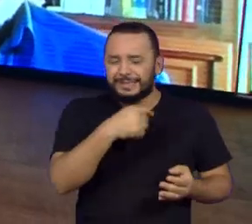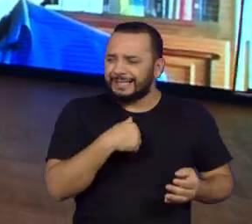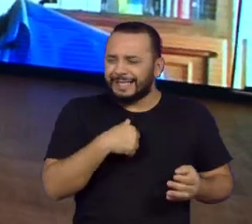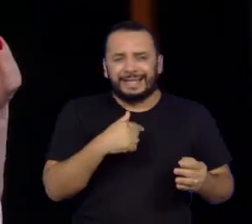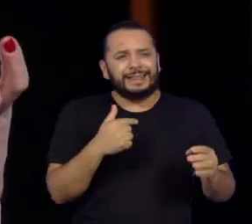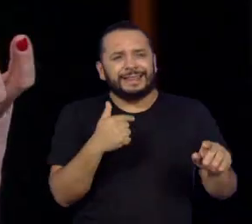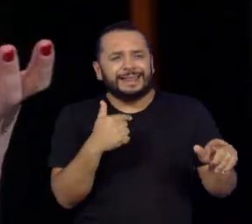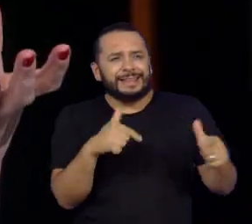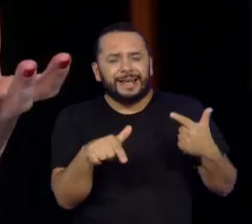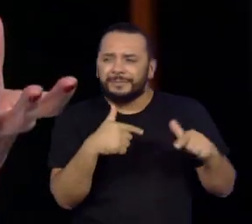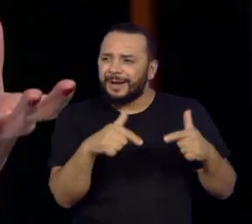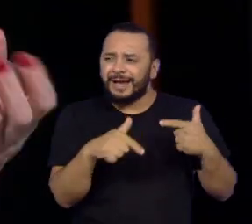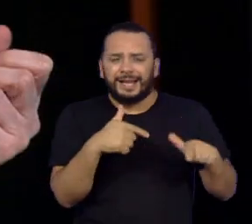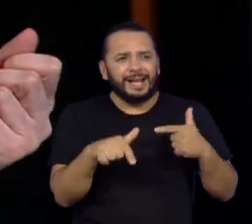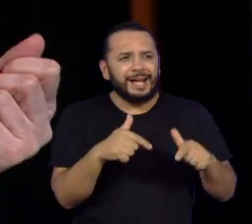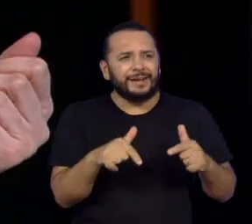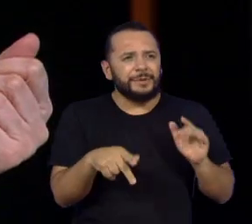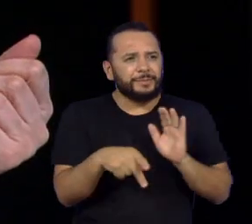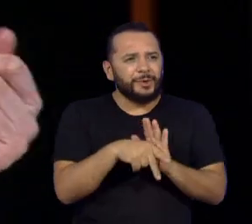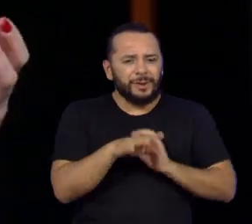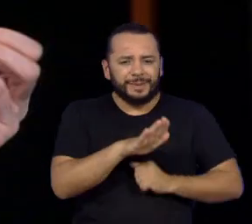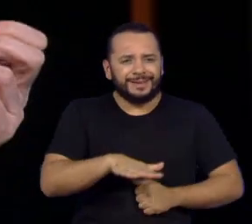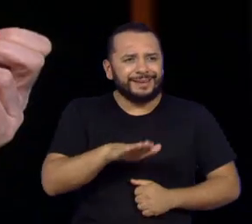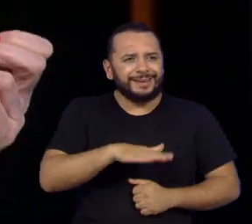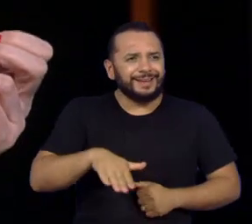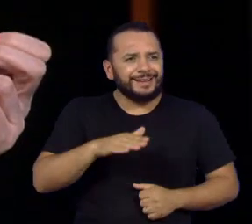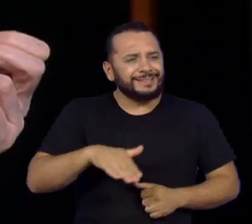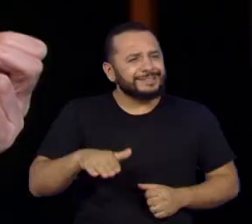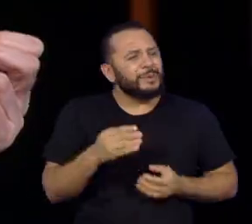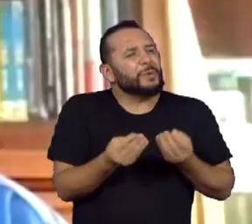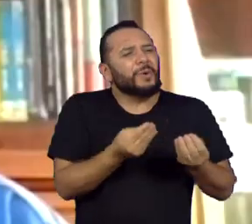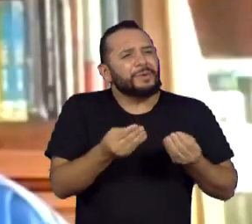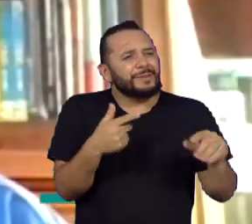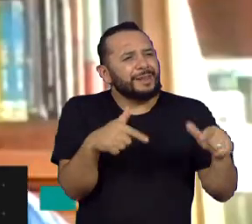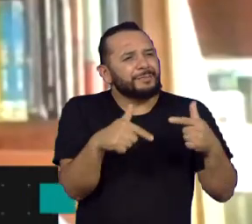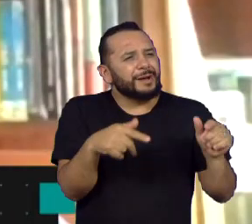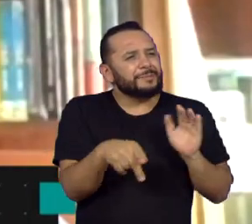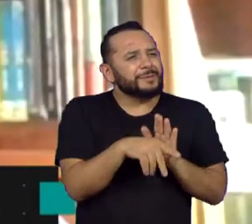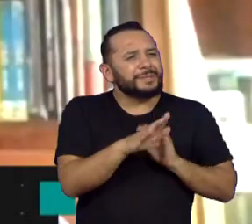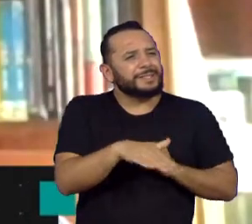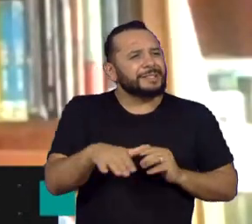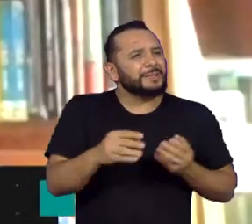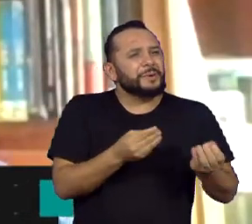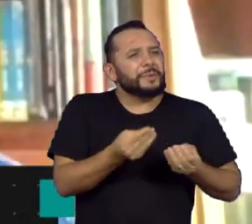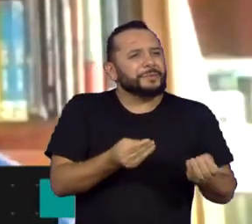fazia serviços de criança por lá. Que serviços eram esses?